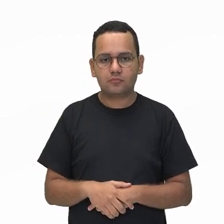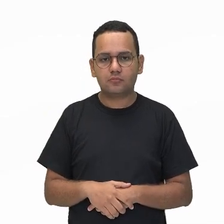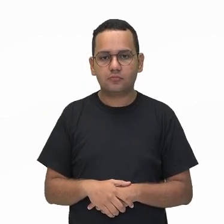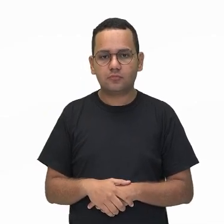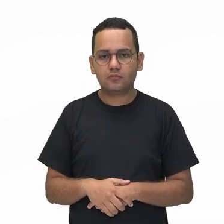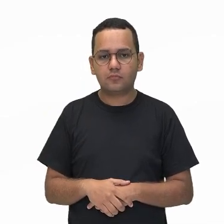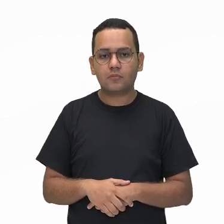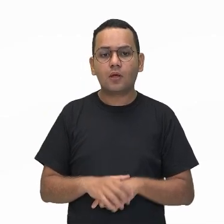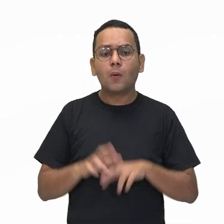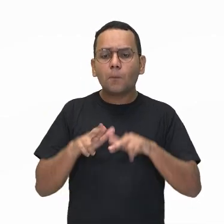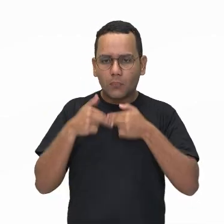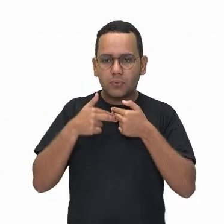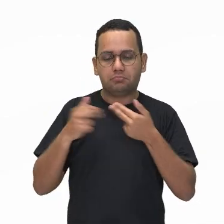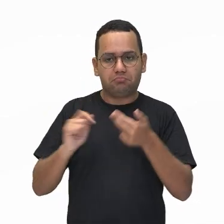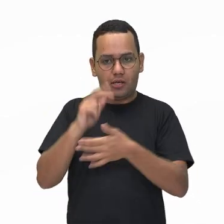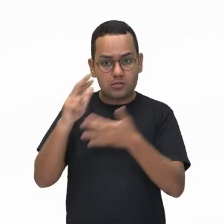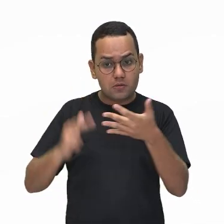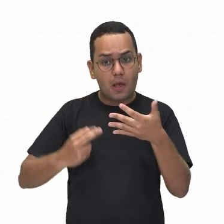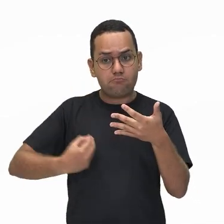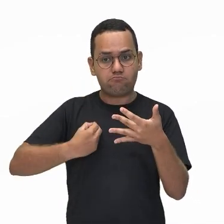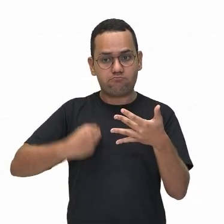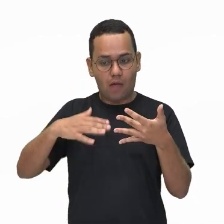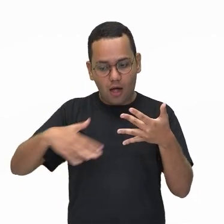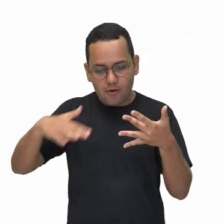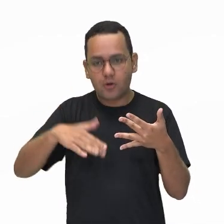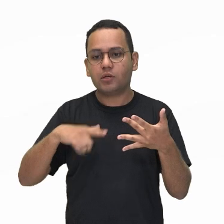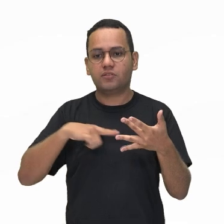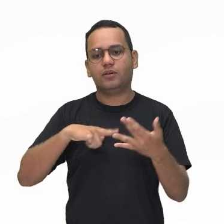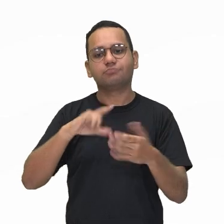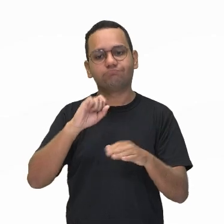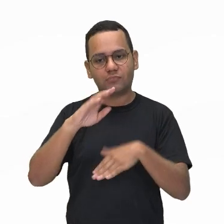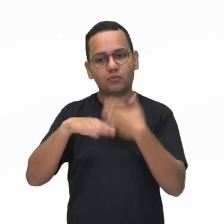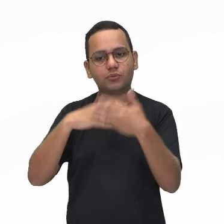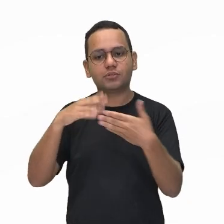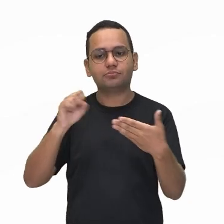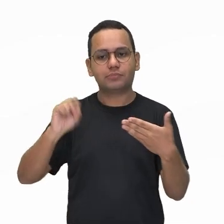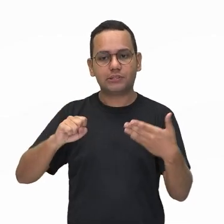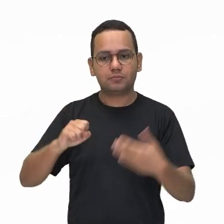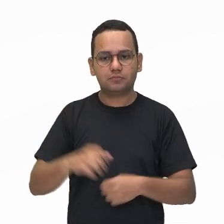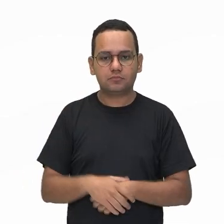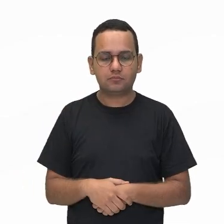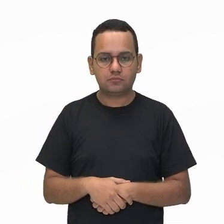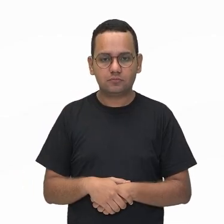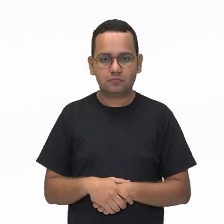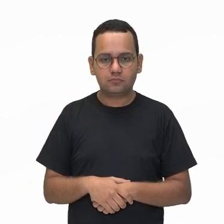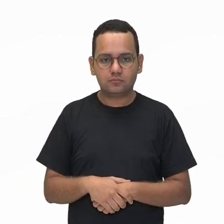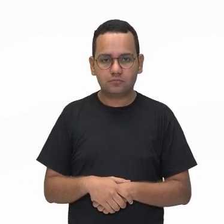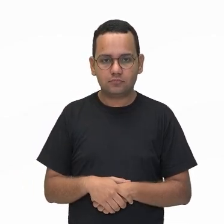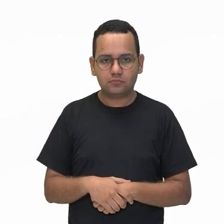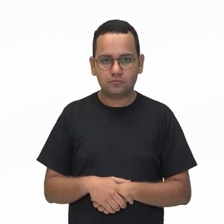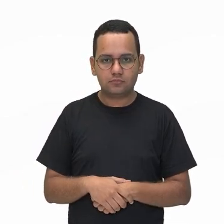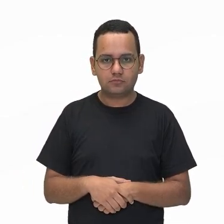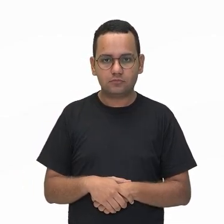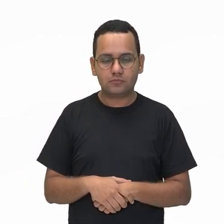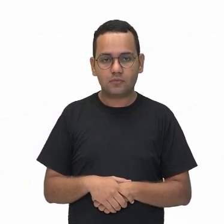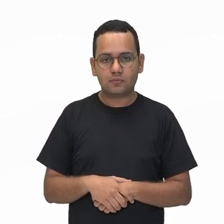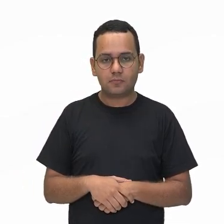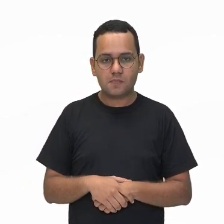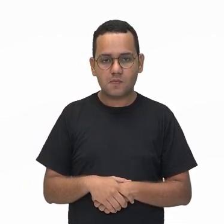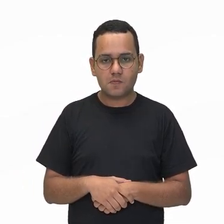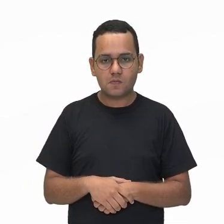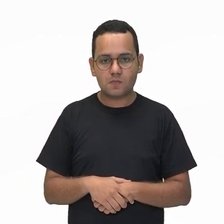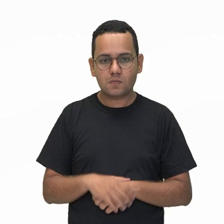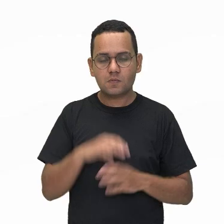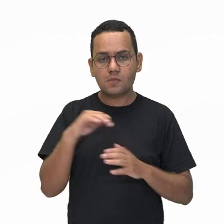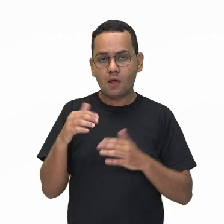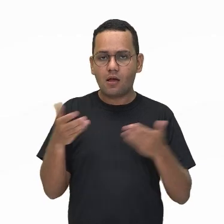foram evoluindo. E a partir daí é que nós entramos nos estudos da evolução. O